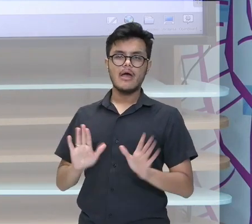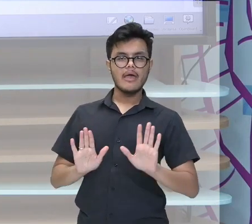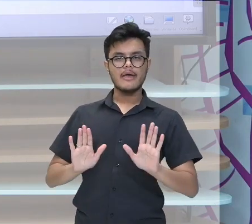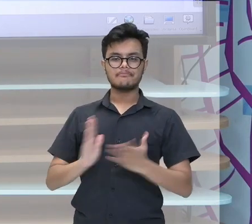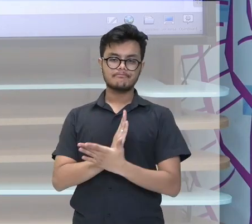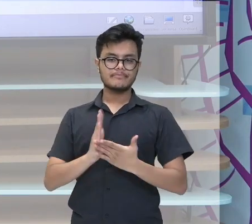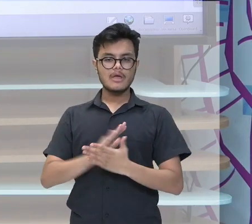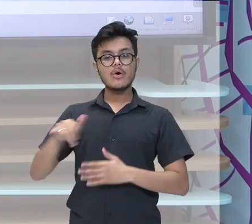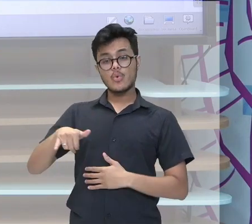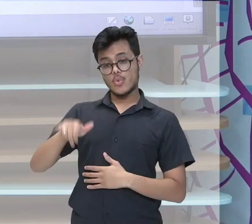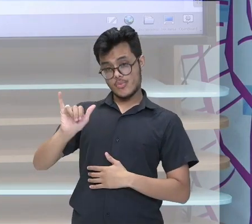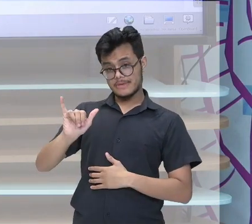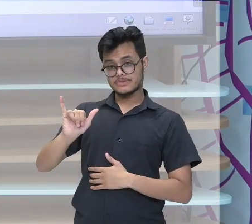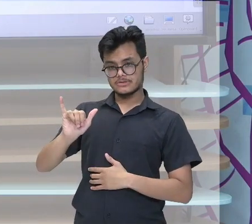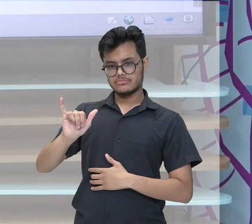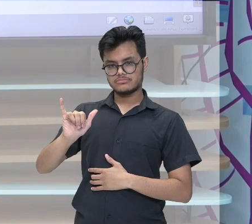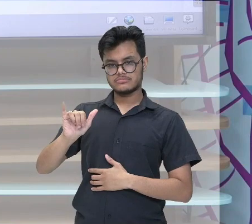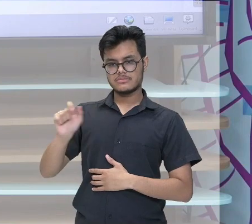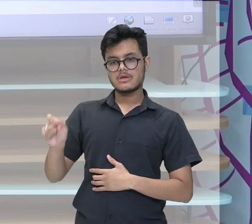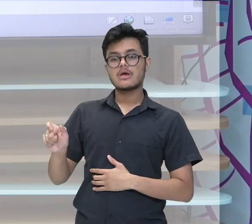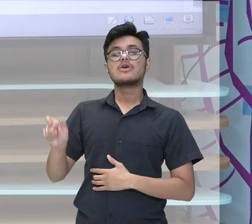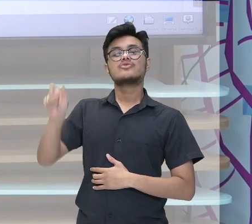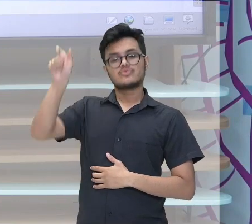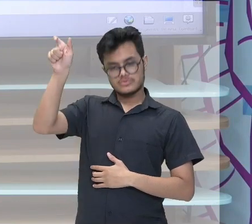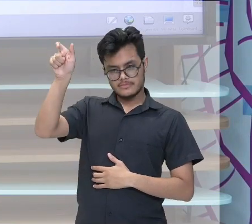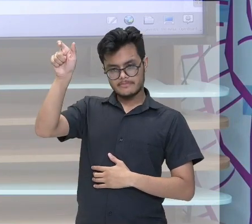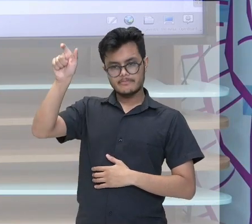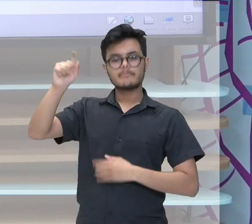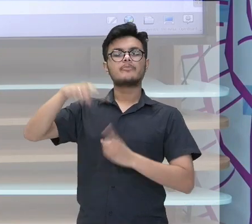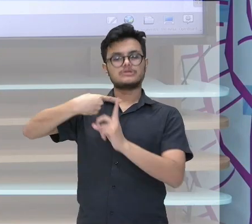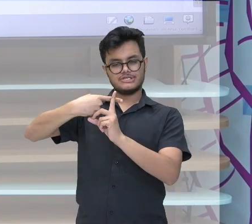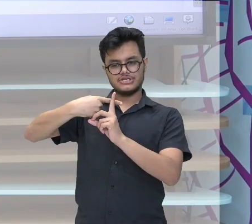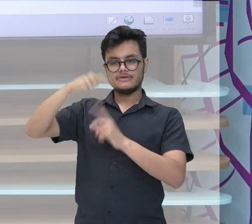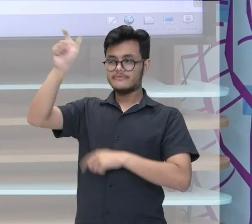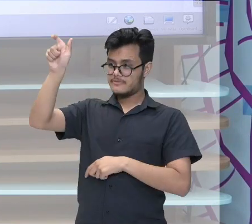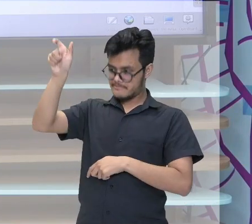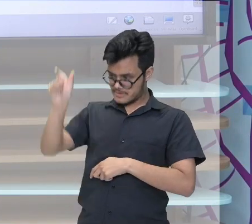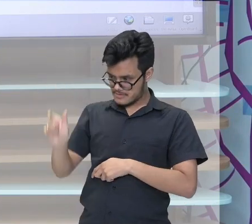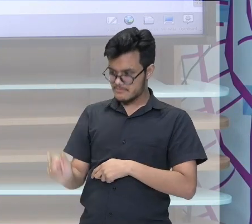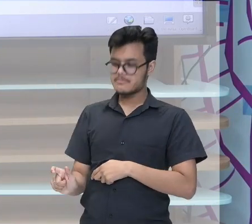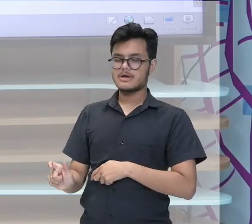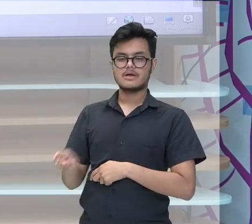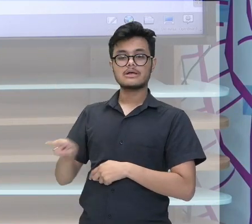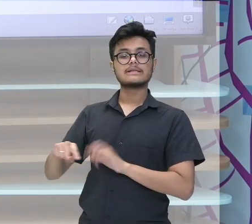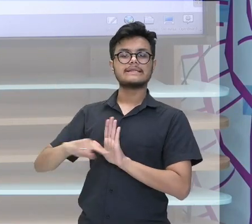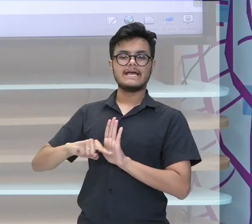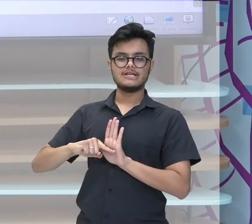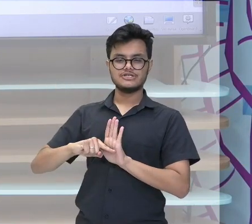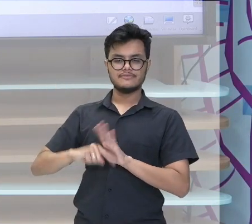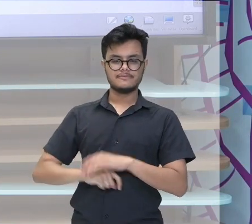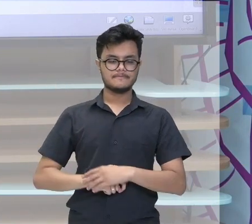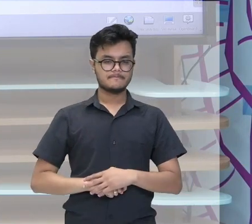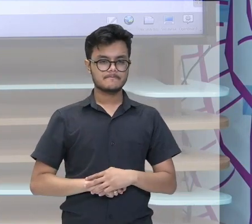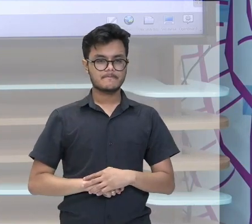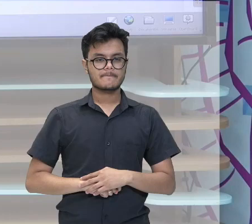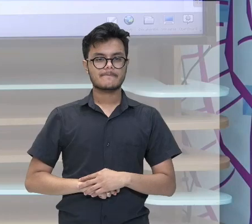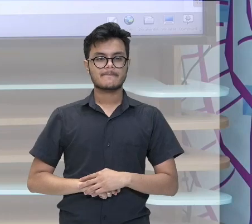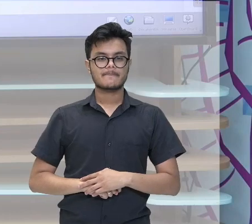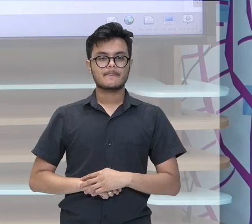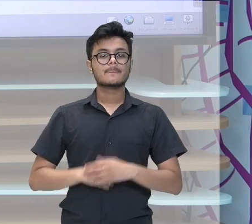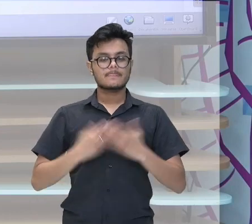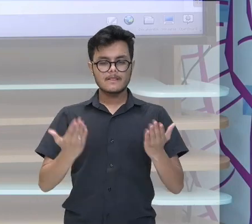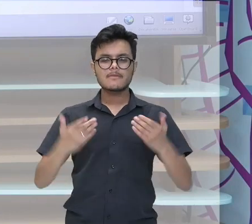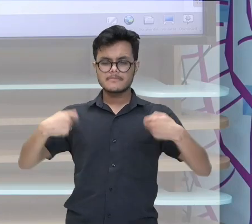você sabe, para cima os valores são positivos, né? Para baixo os valores são negativos. Então,